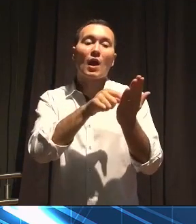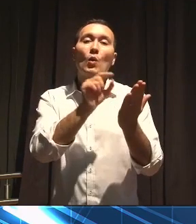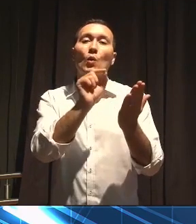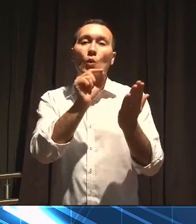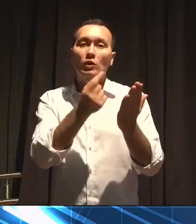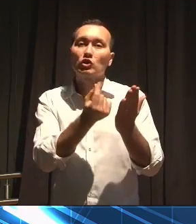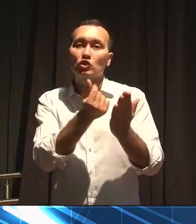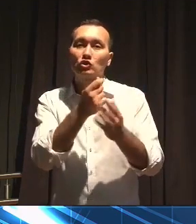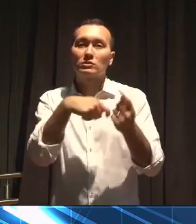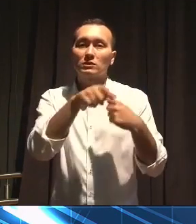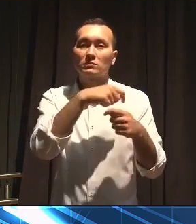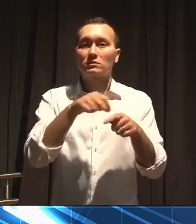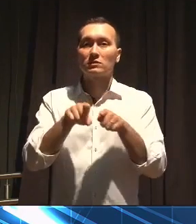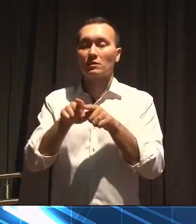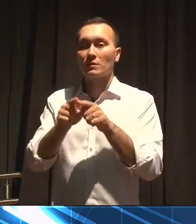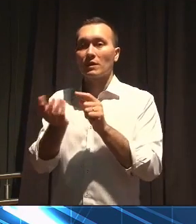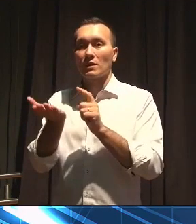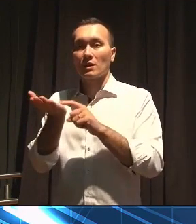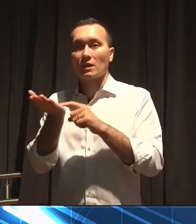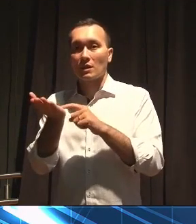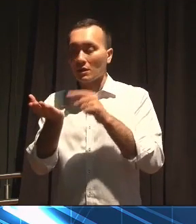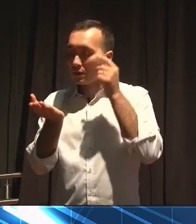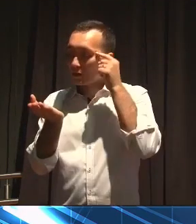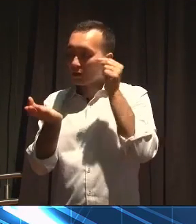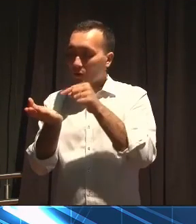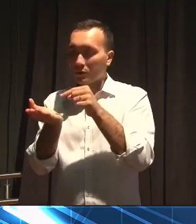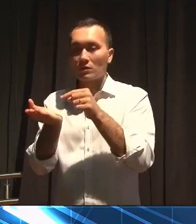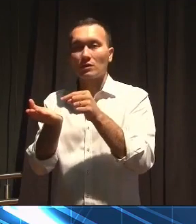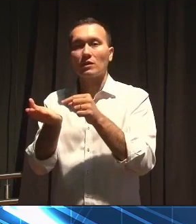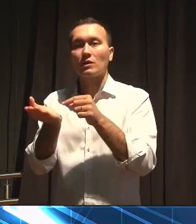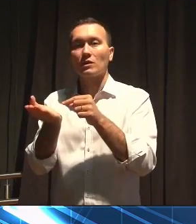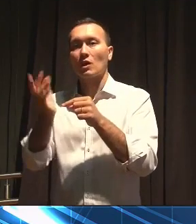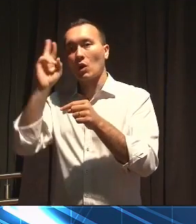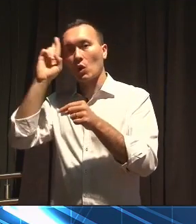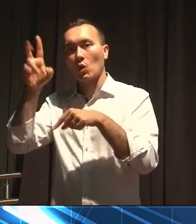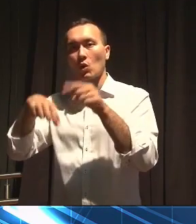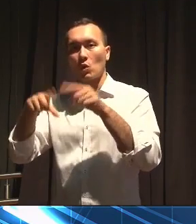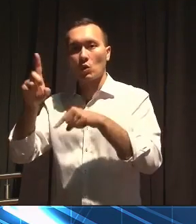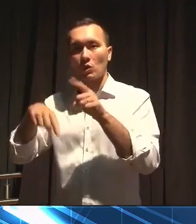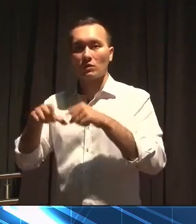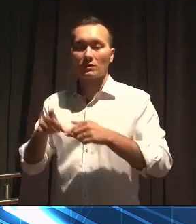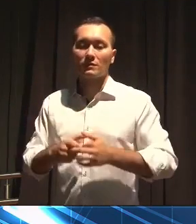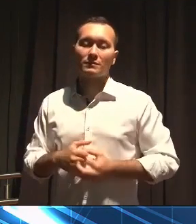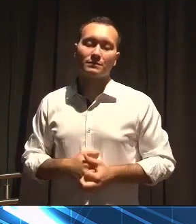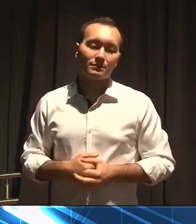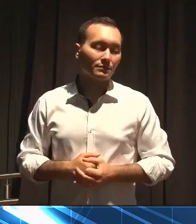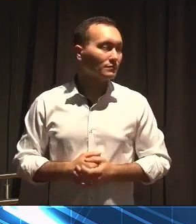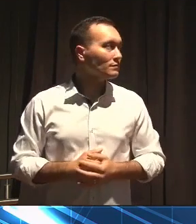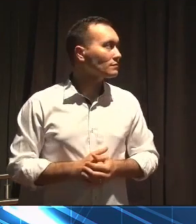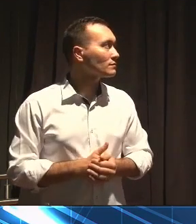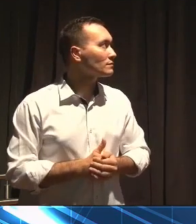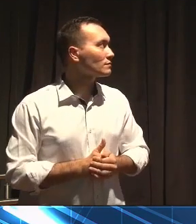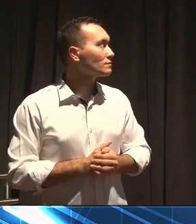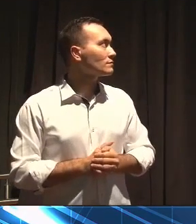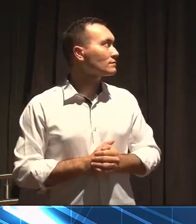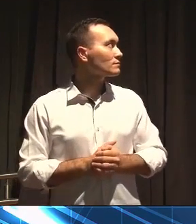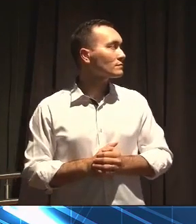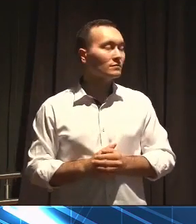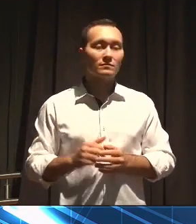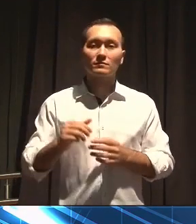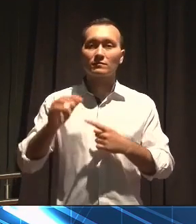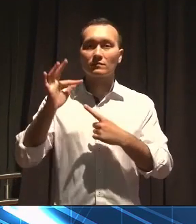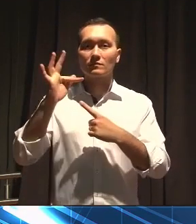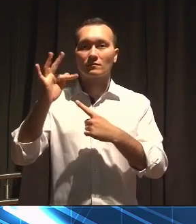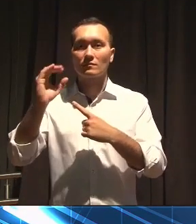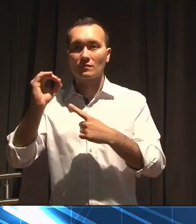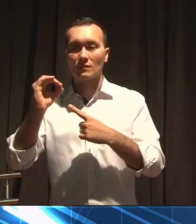né? O FinOps não é uma disciplina que só é de TI, então é muito importante engajar todo mundo na